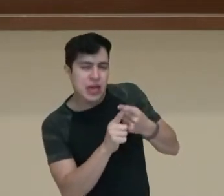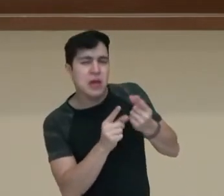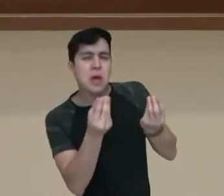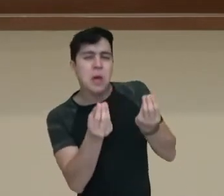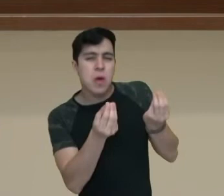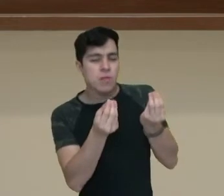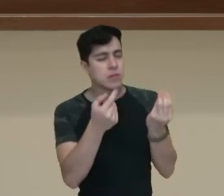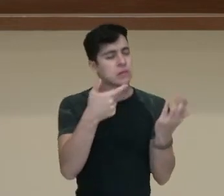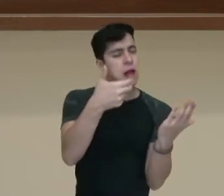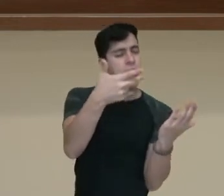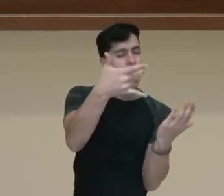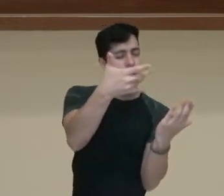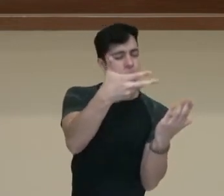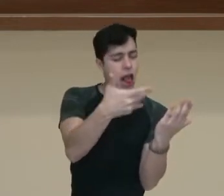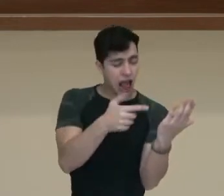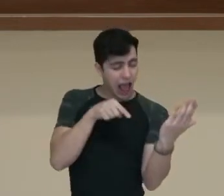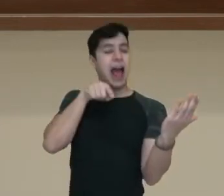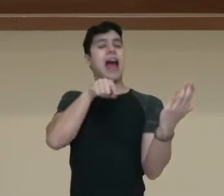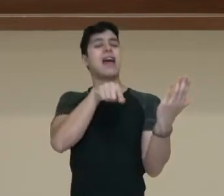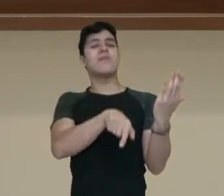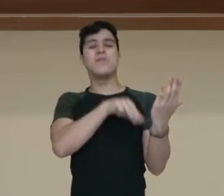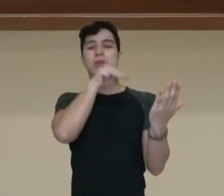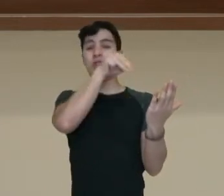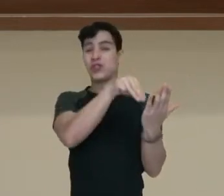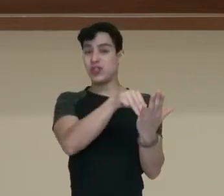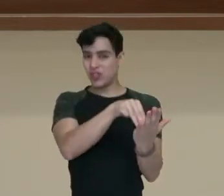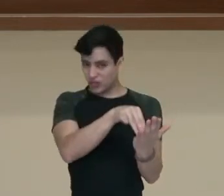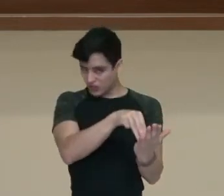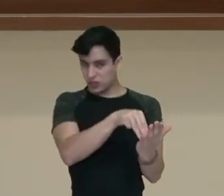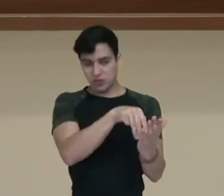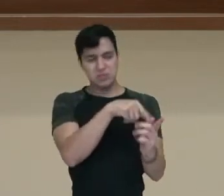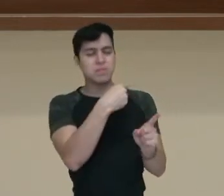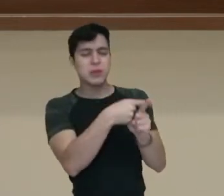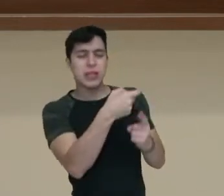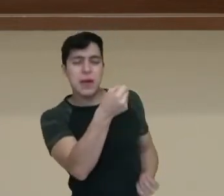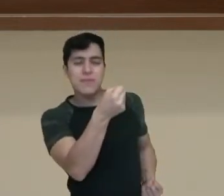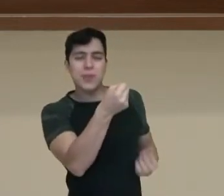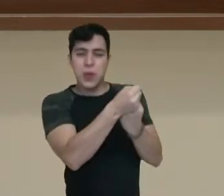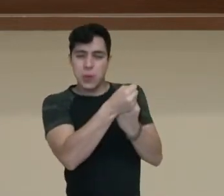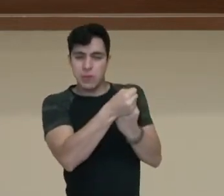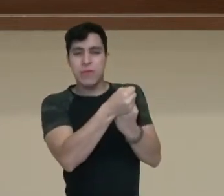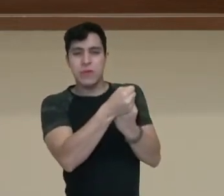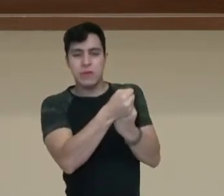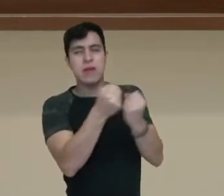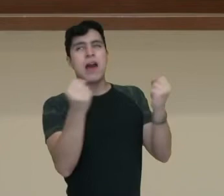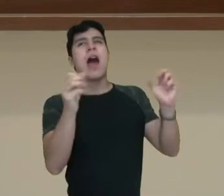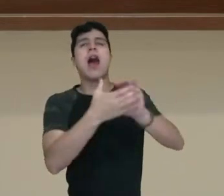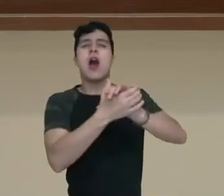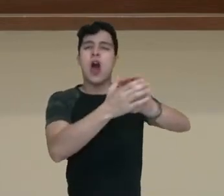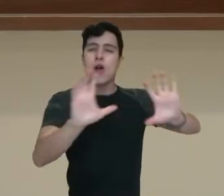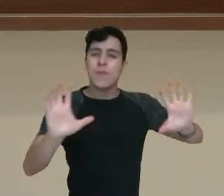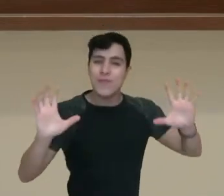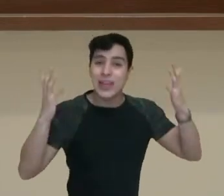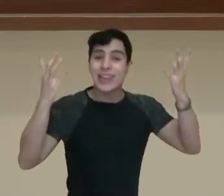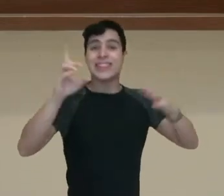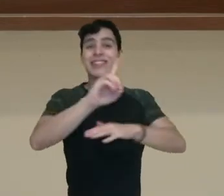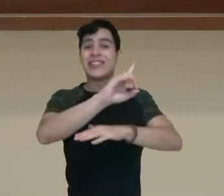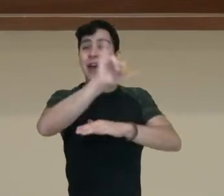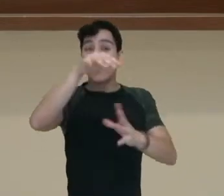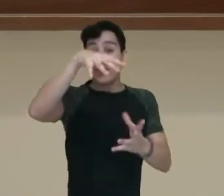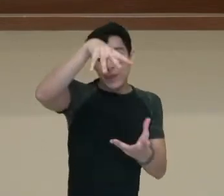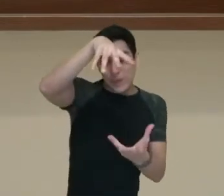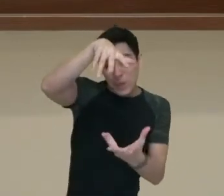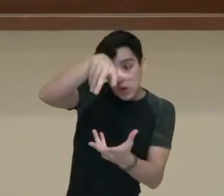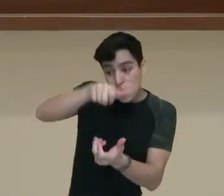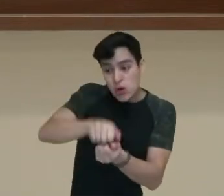lá no decorrer da notícia. Porquê que está apoiando em comemoração ao Dia Mundial